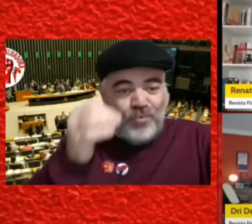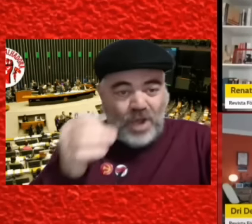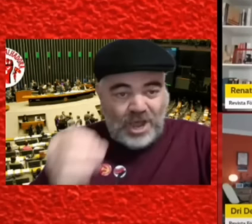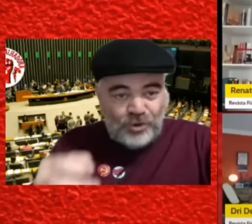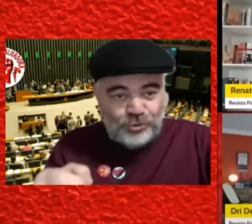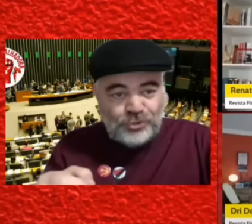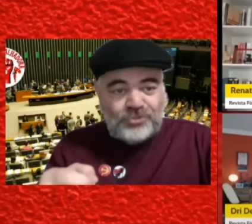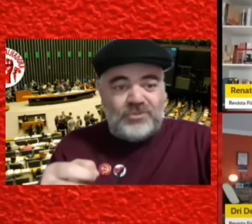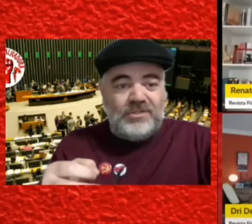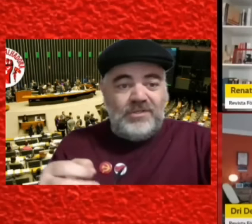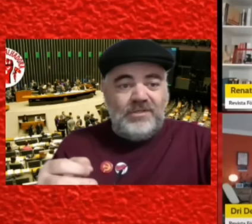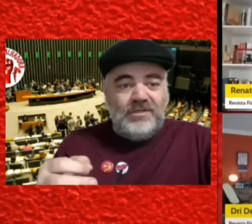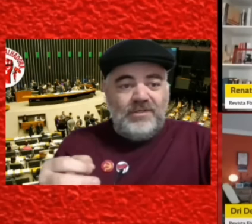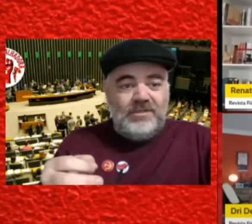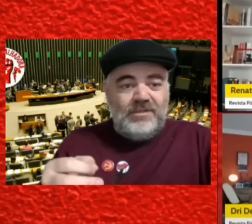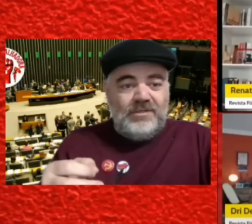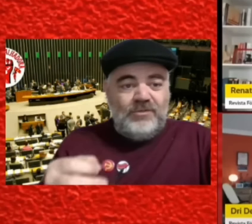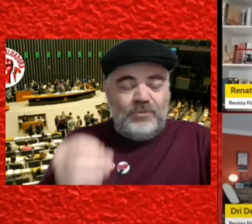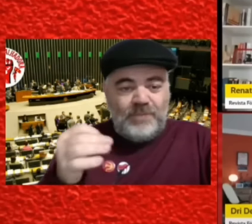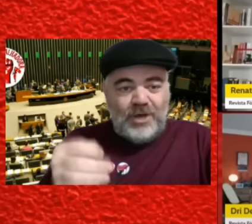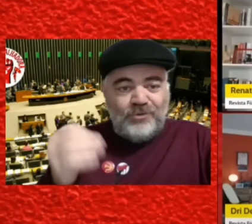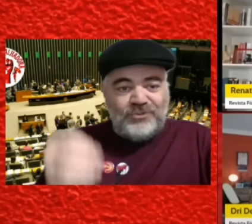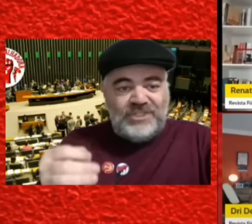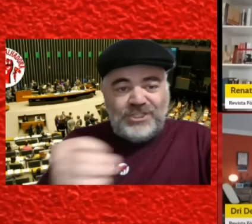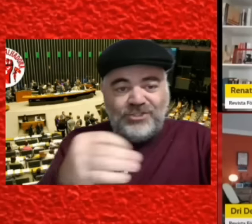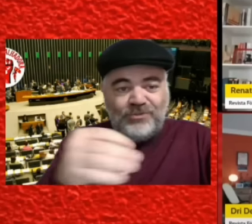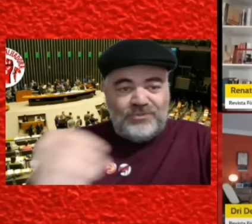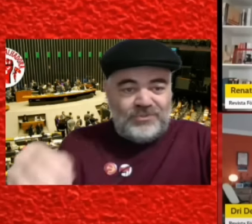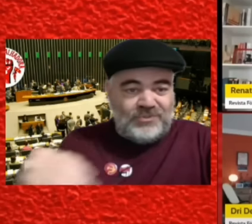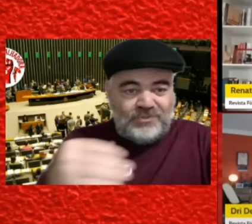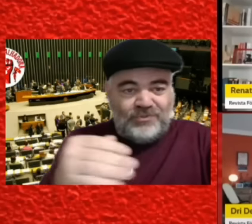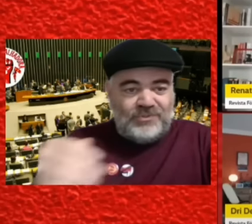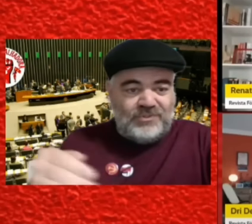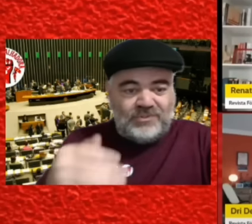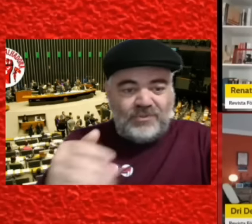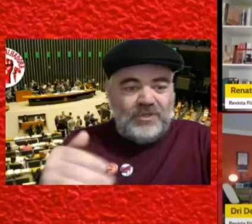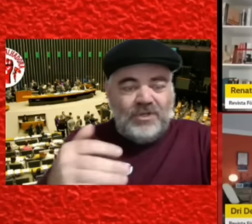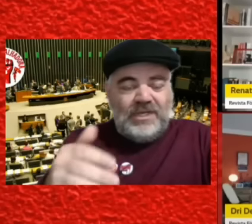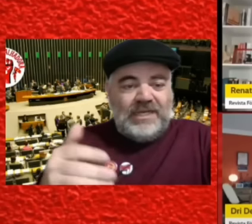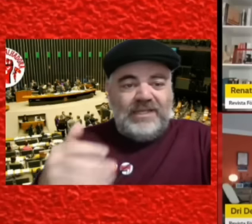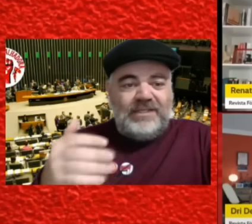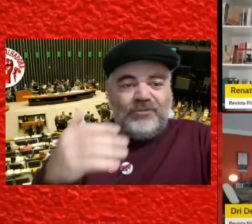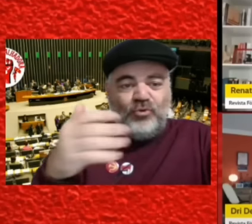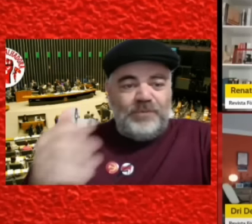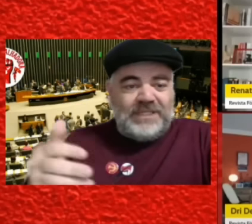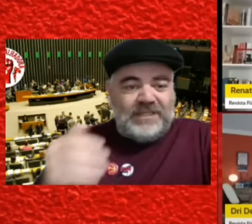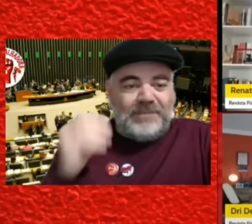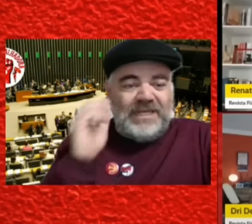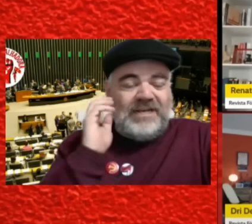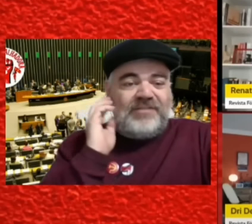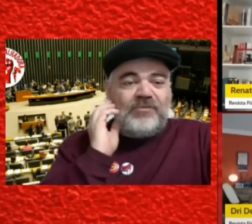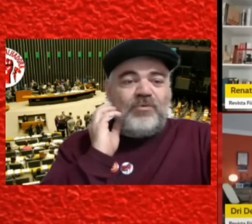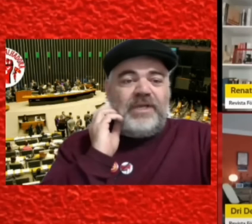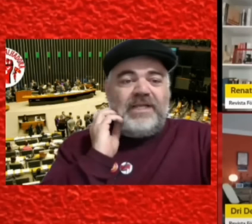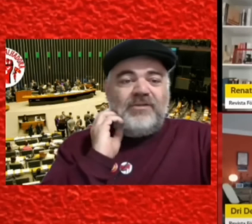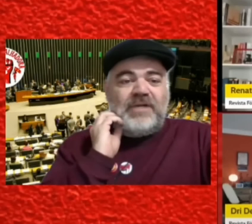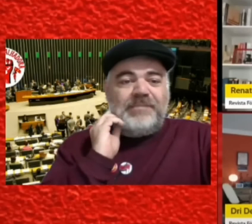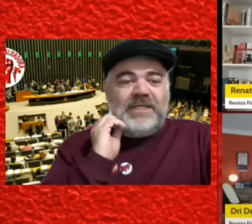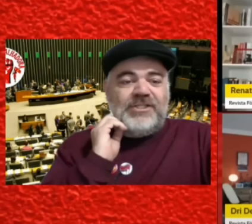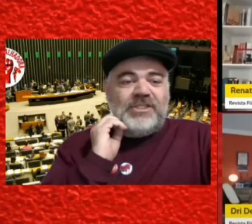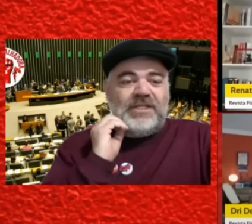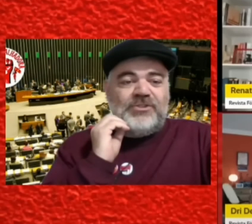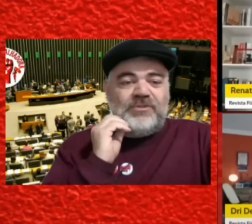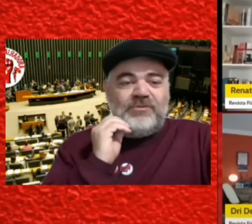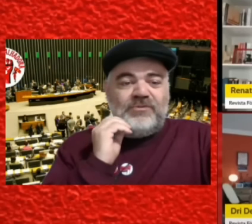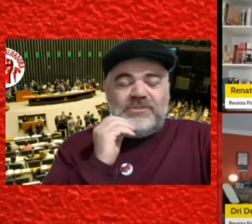com áudios do Mauro Cid, dos ali da turma que trabalhava com ele no